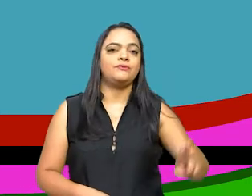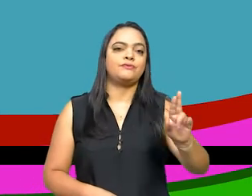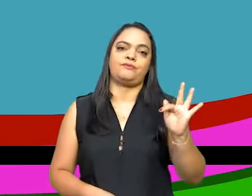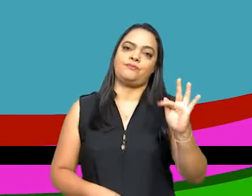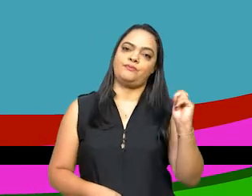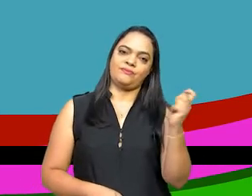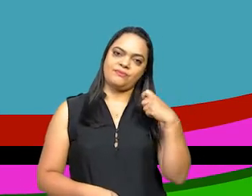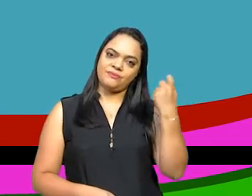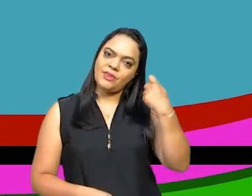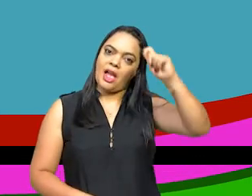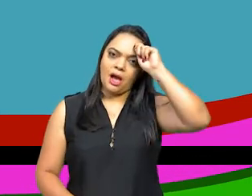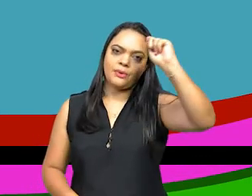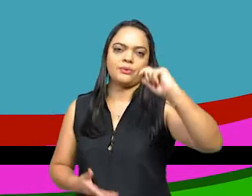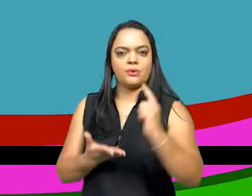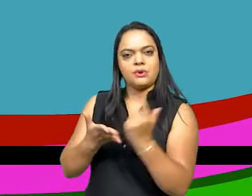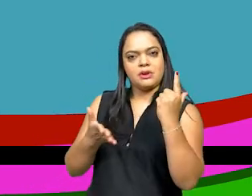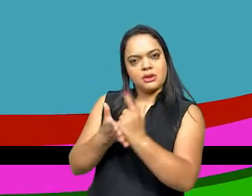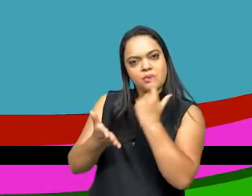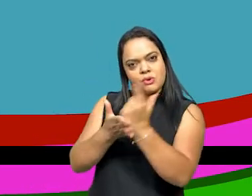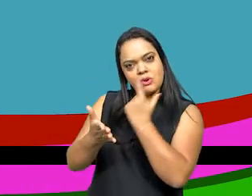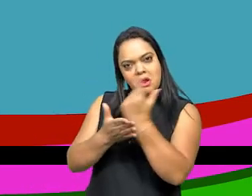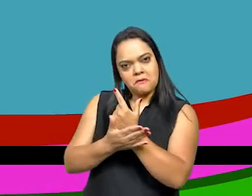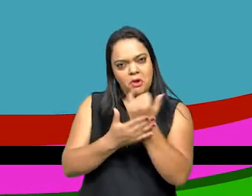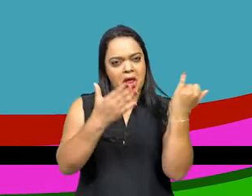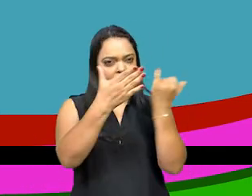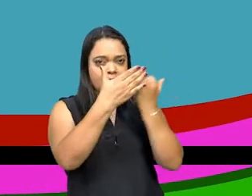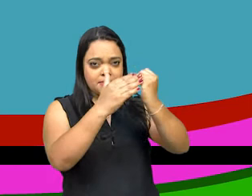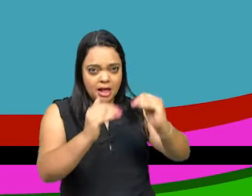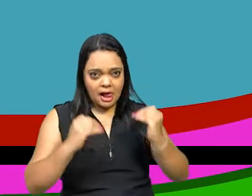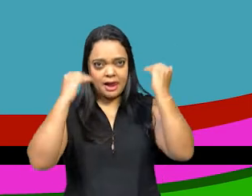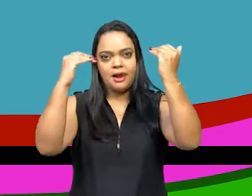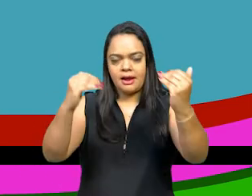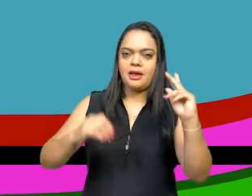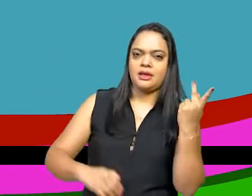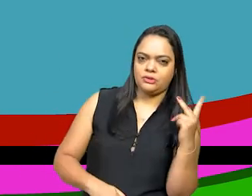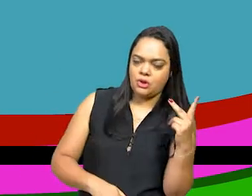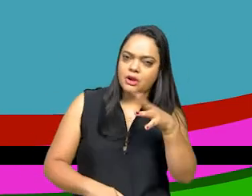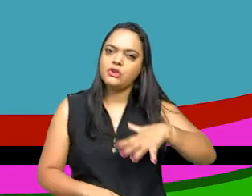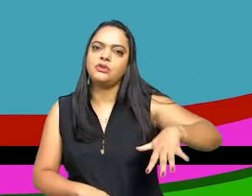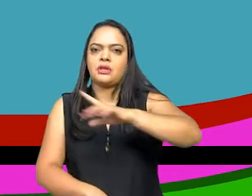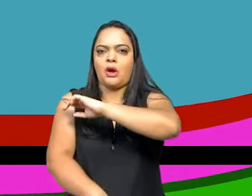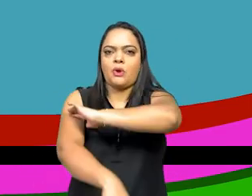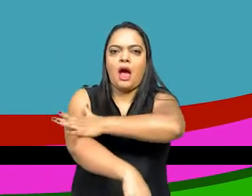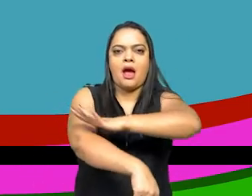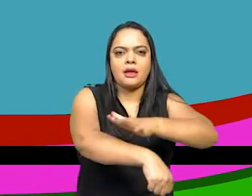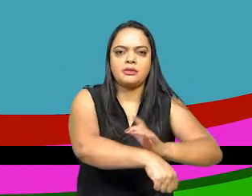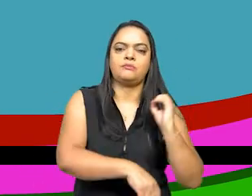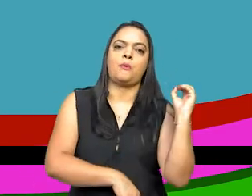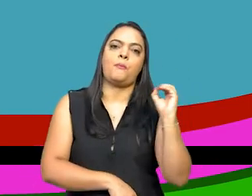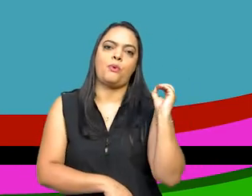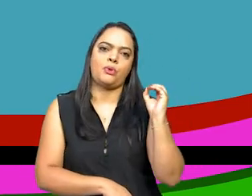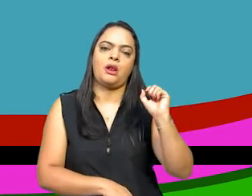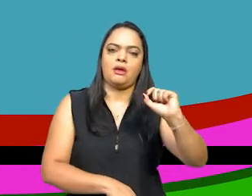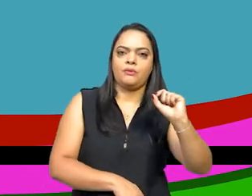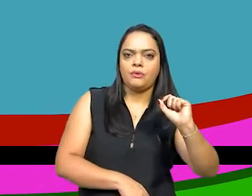Grande do Sul. É autor do livro Além da Invisibilidade, História Social do Racismo em Porto Alegre durante